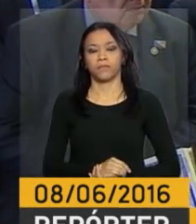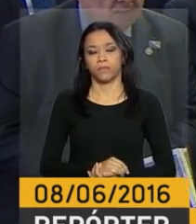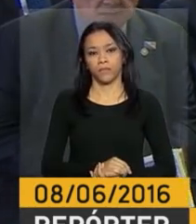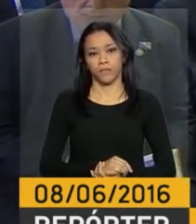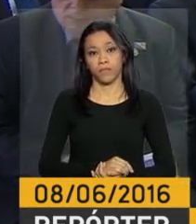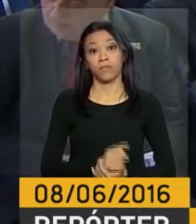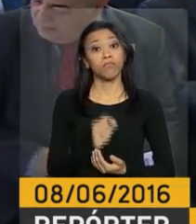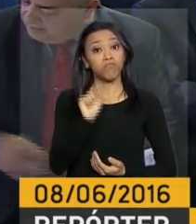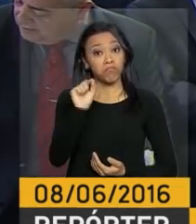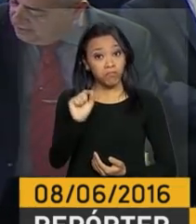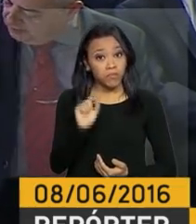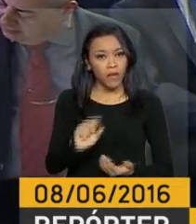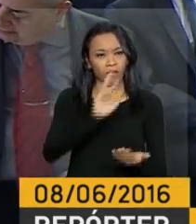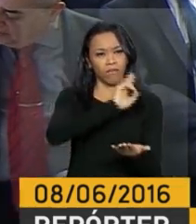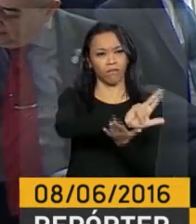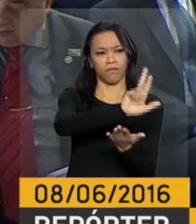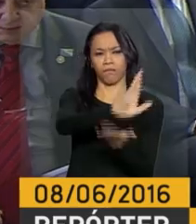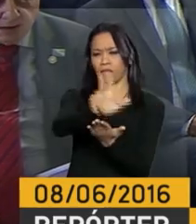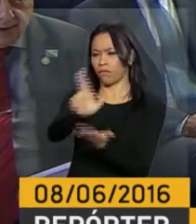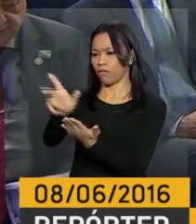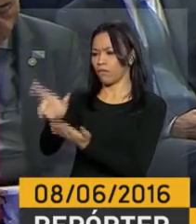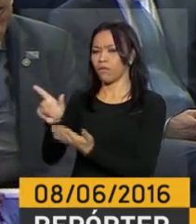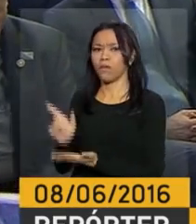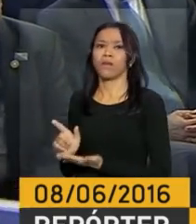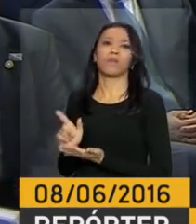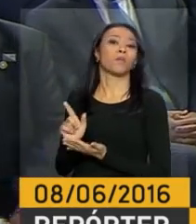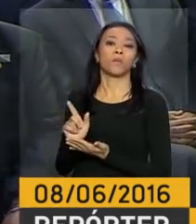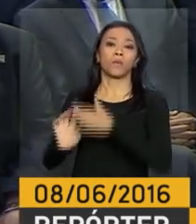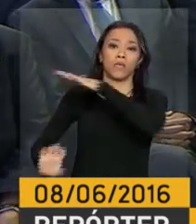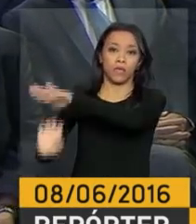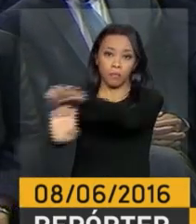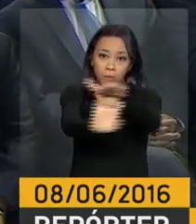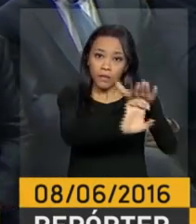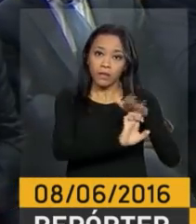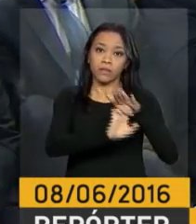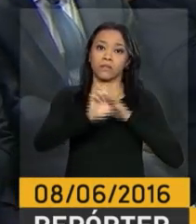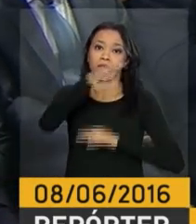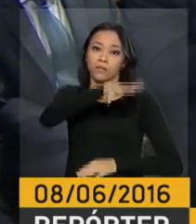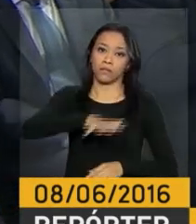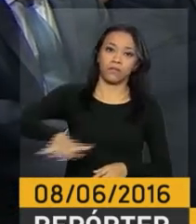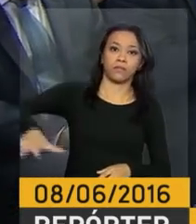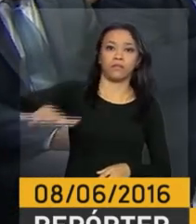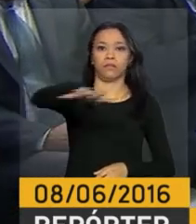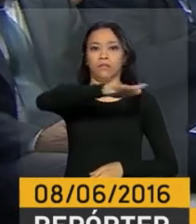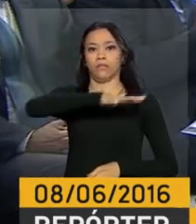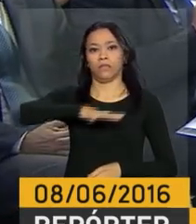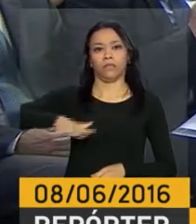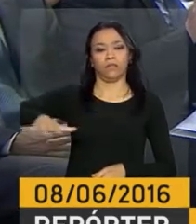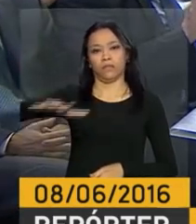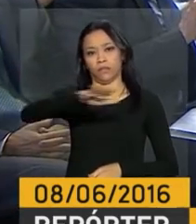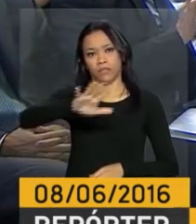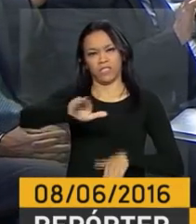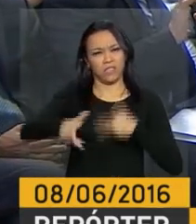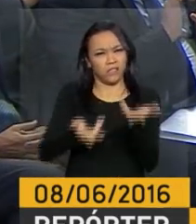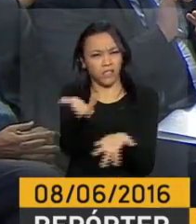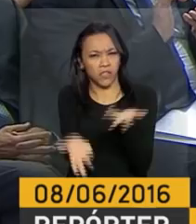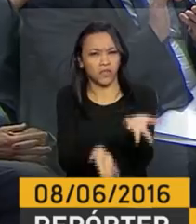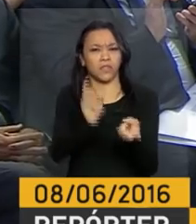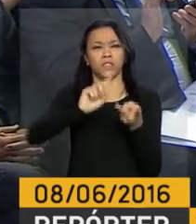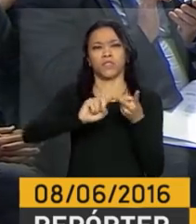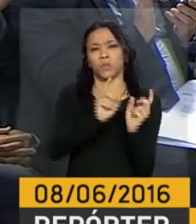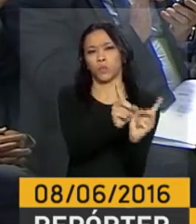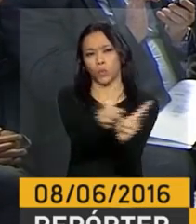das mais conceituadas entidades representativas dos setores da produção dos serviços do comércio da